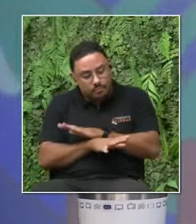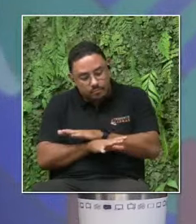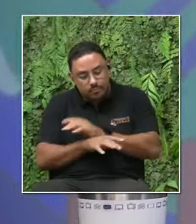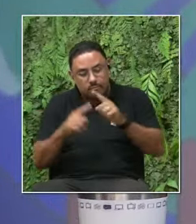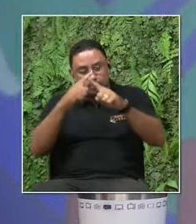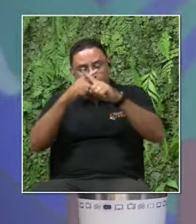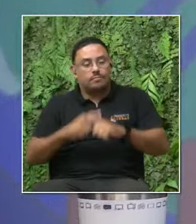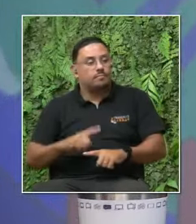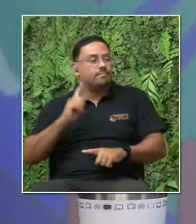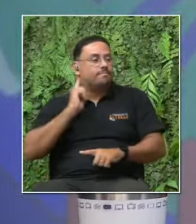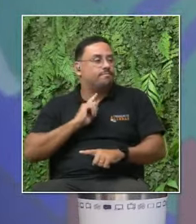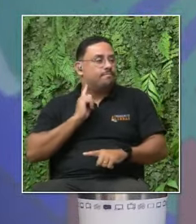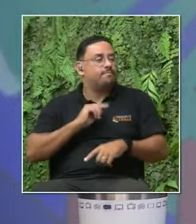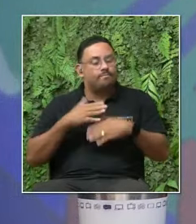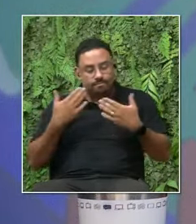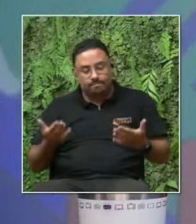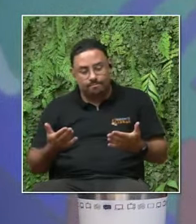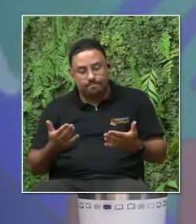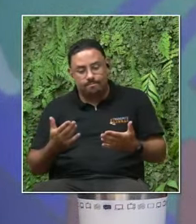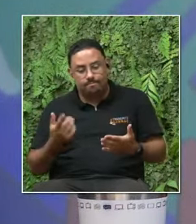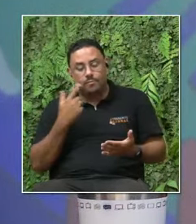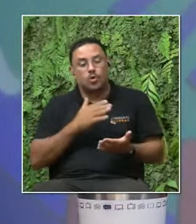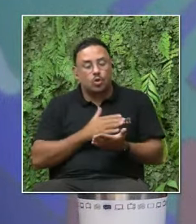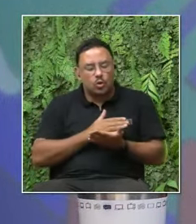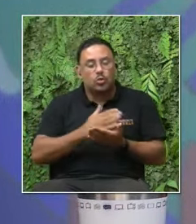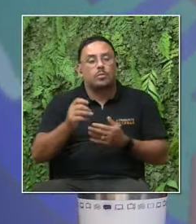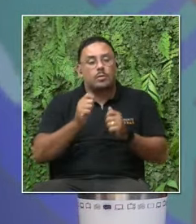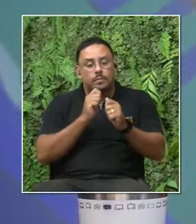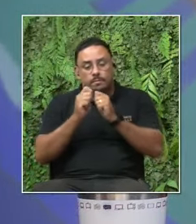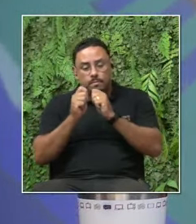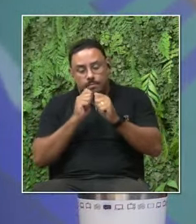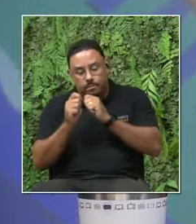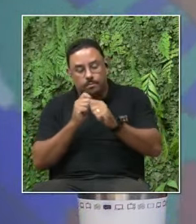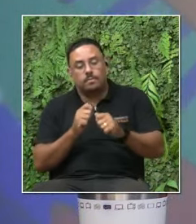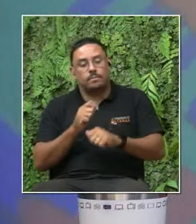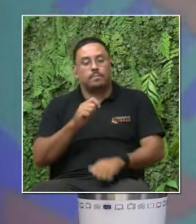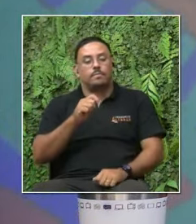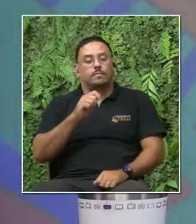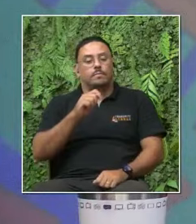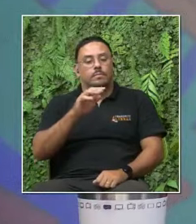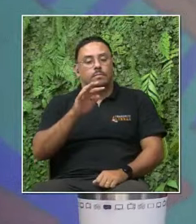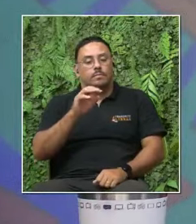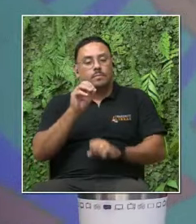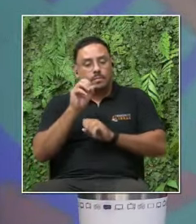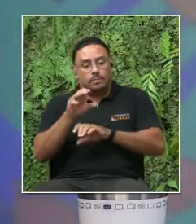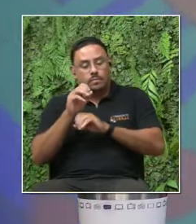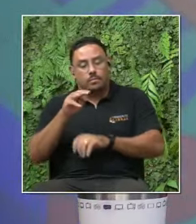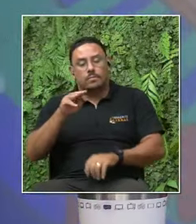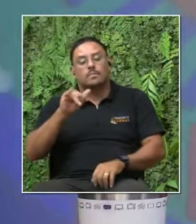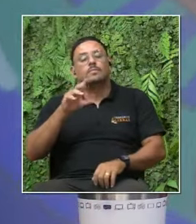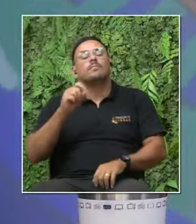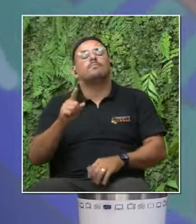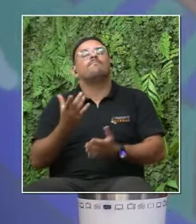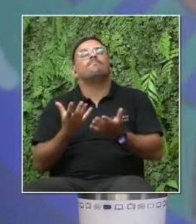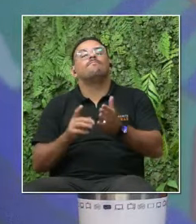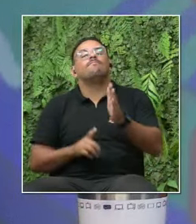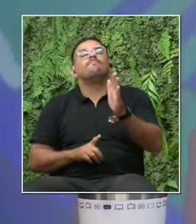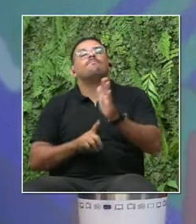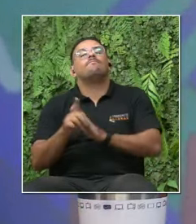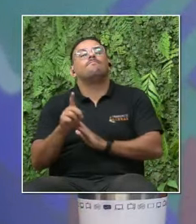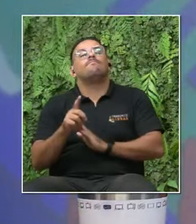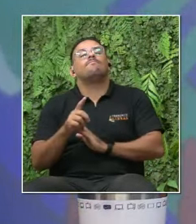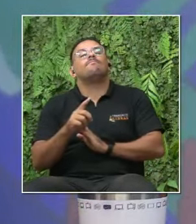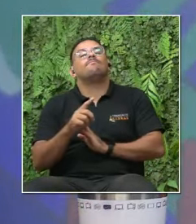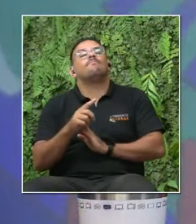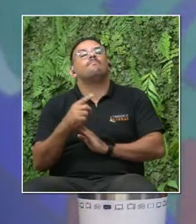Mineiro e aí Enquanto não começa a vista do técnico do Atlético queria perguntar e dar uma rodada